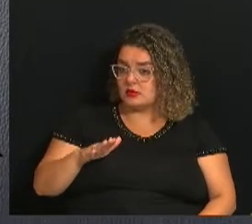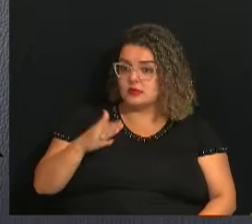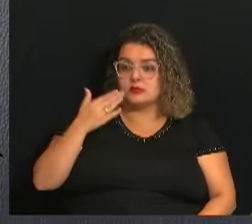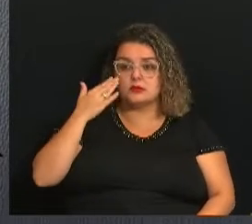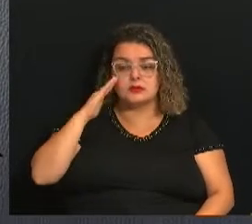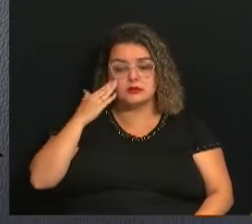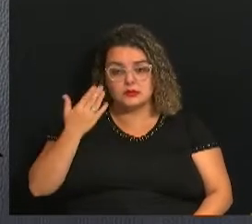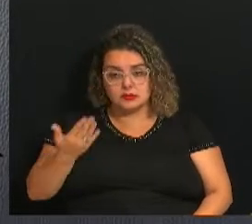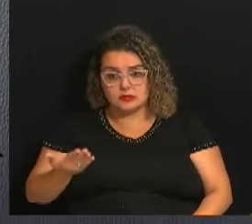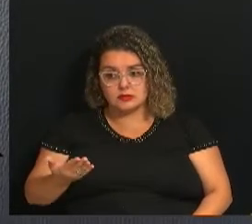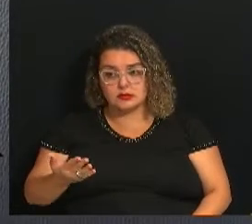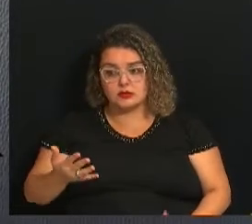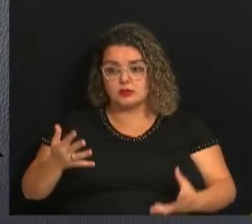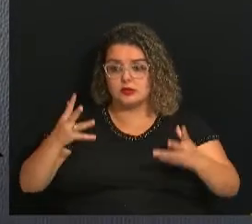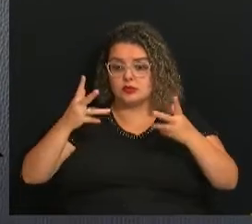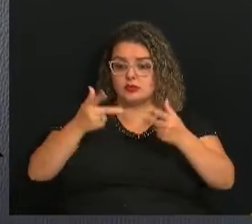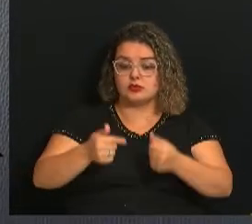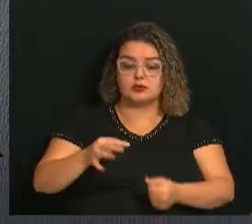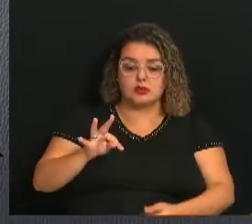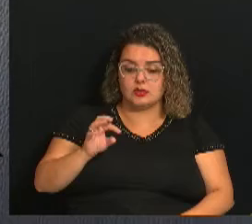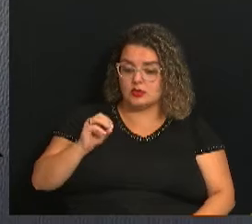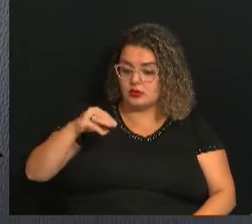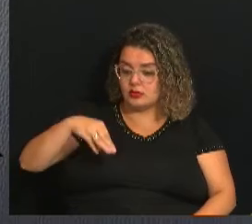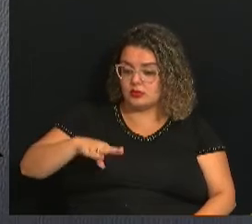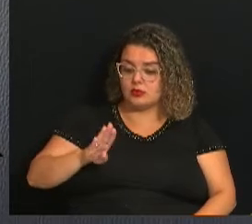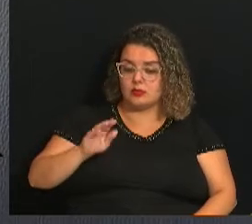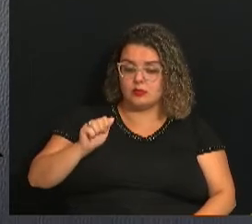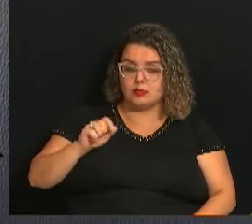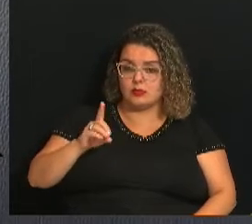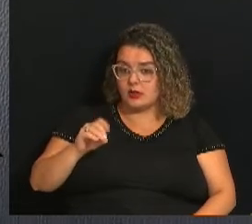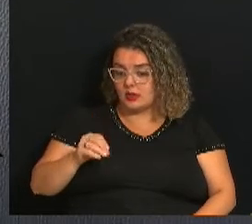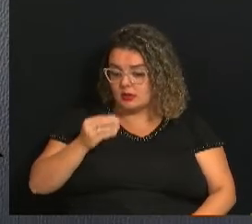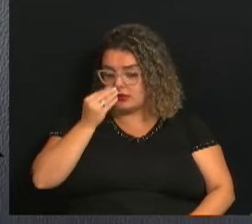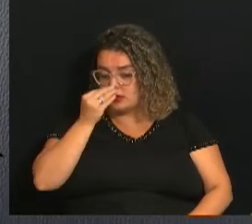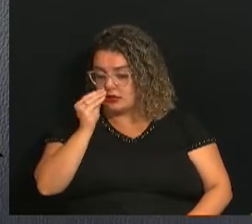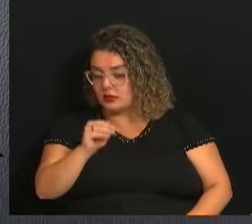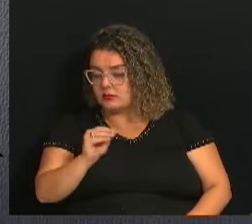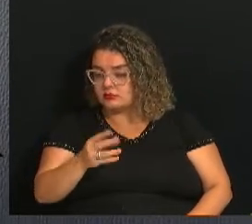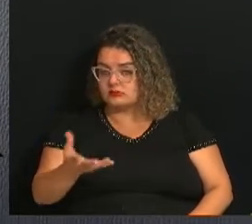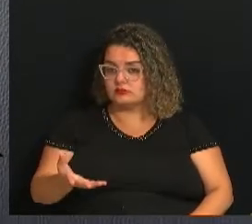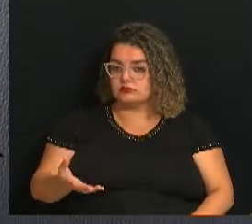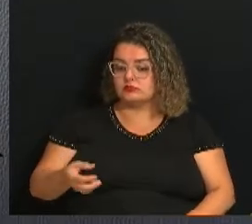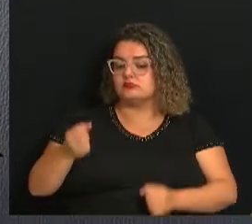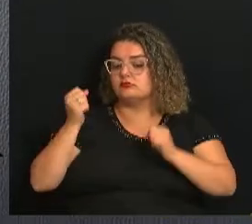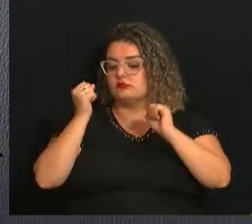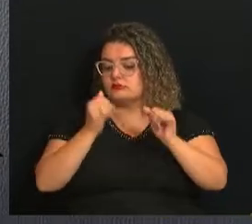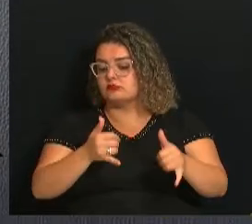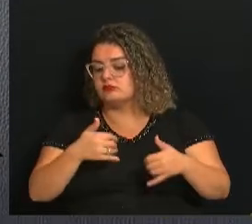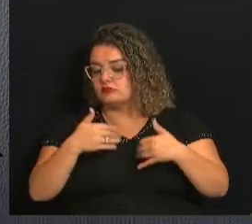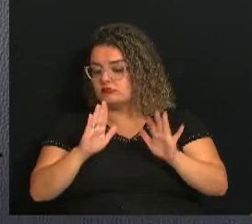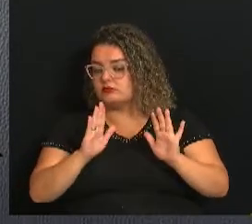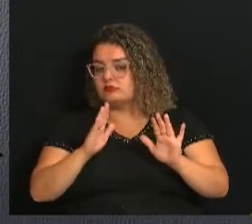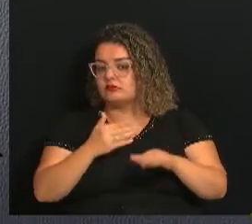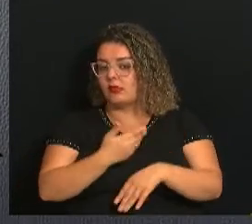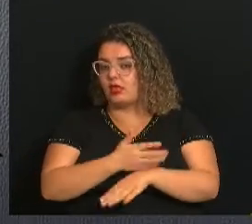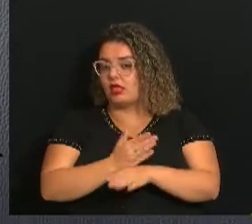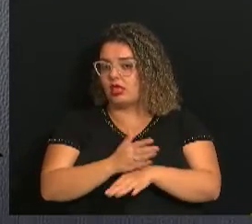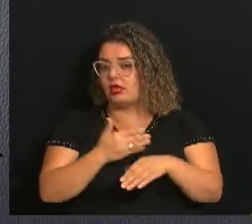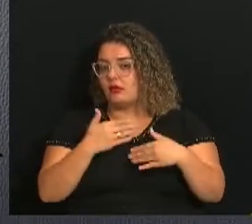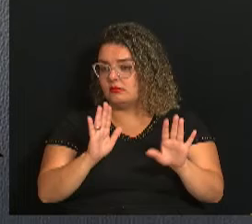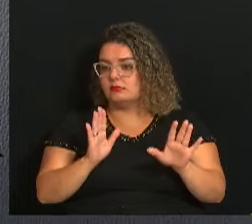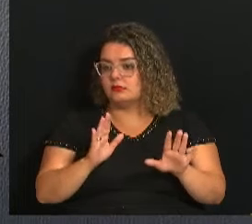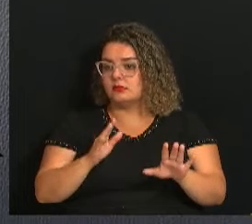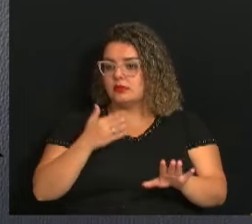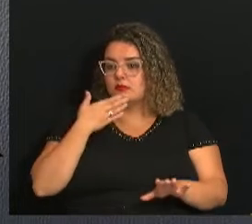que tudo que é tombado é abandonado, é largado, enfim, que é melhor destombar